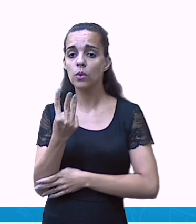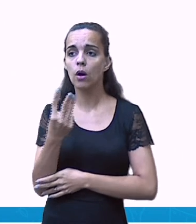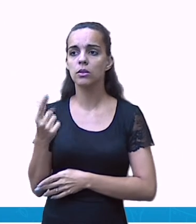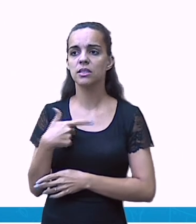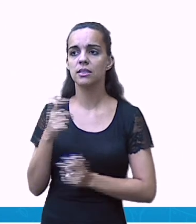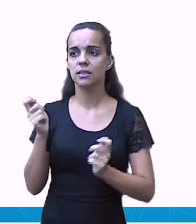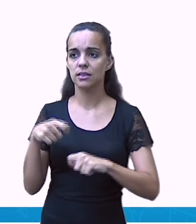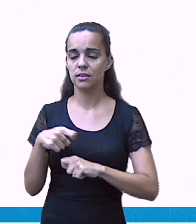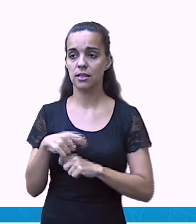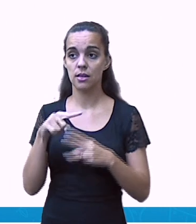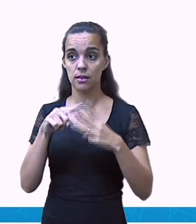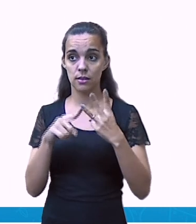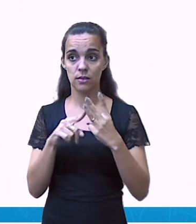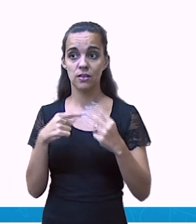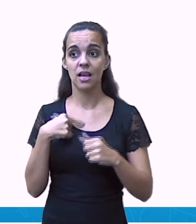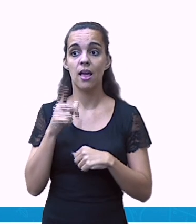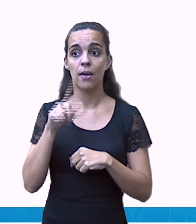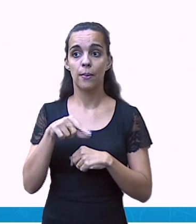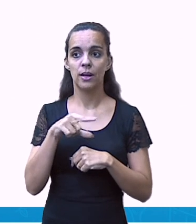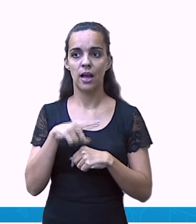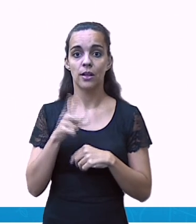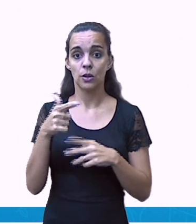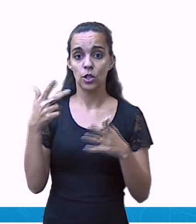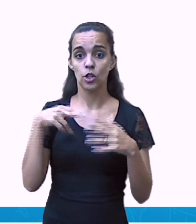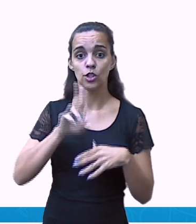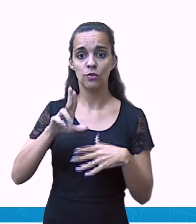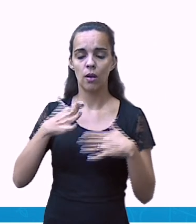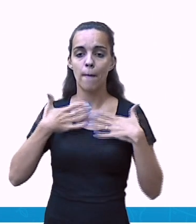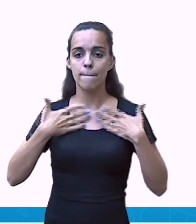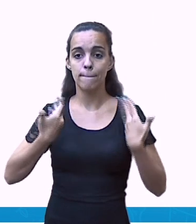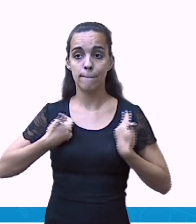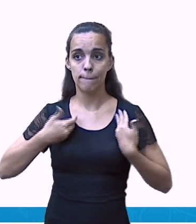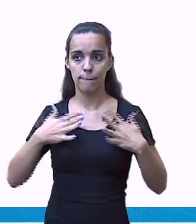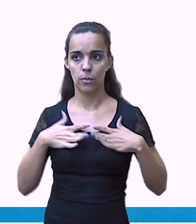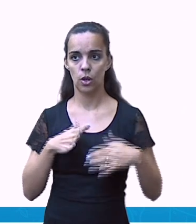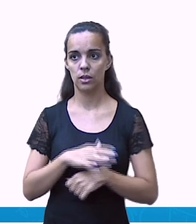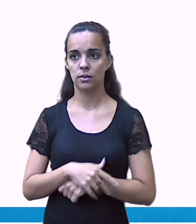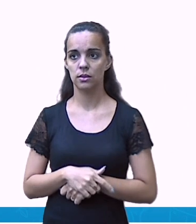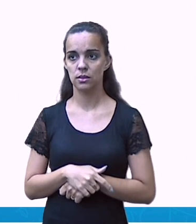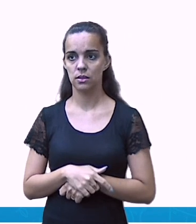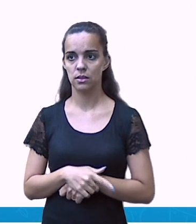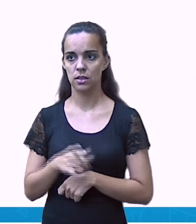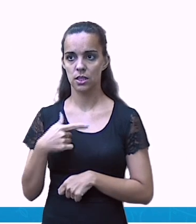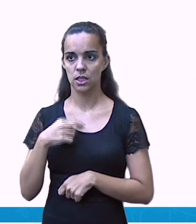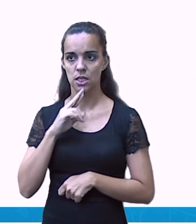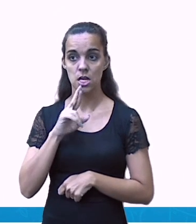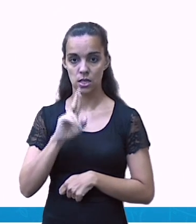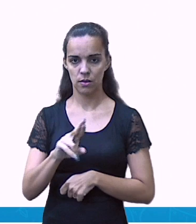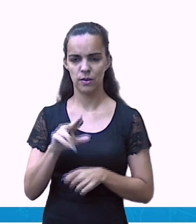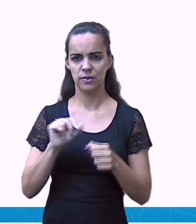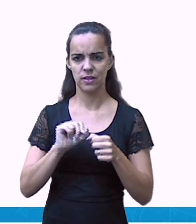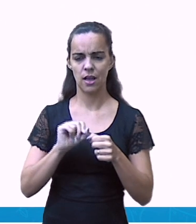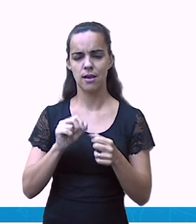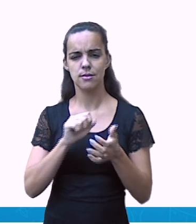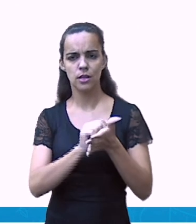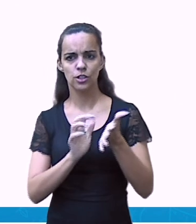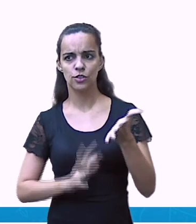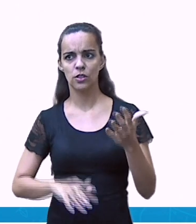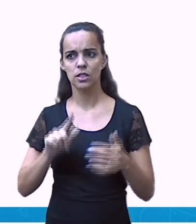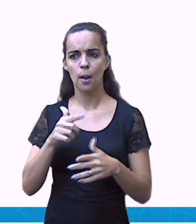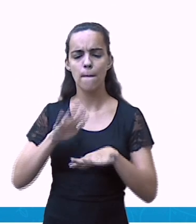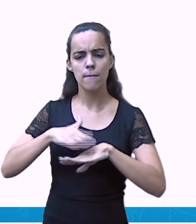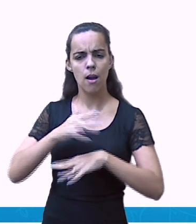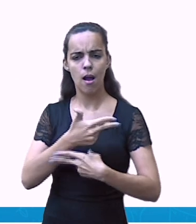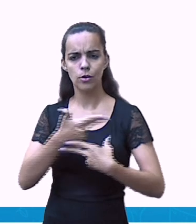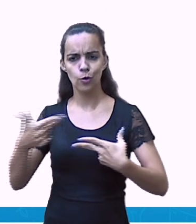né? Quais dessas pessoas vão ficar molhadas, tá bom? Para realizar esta atividade e